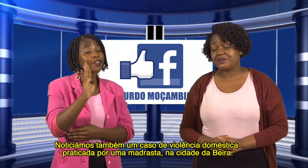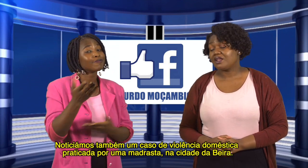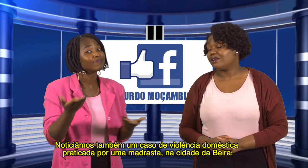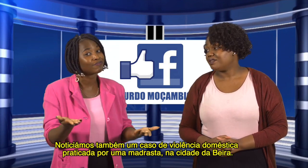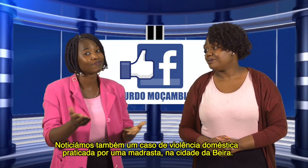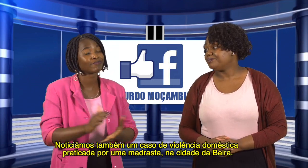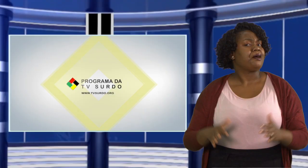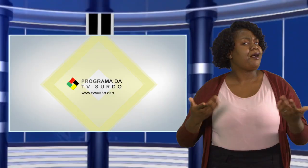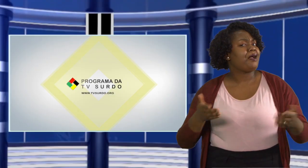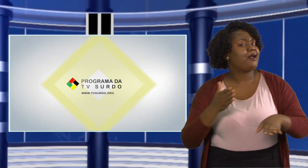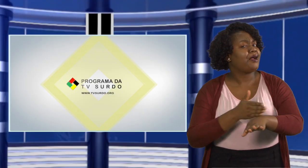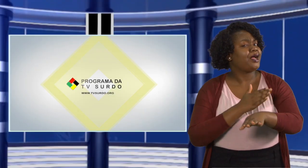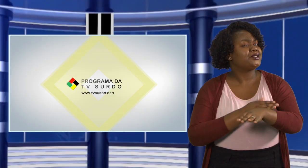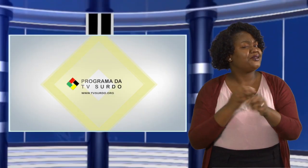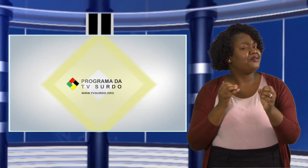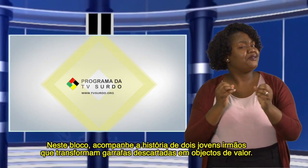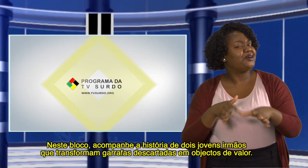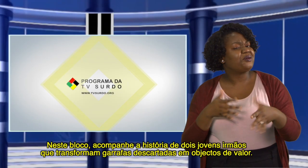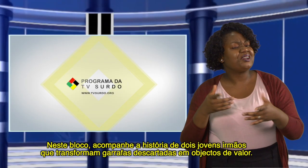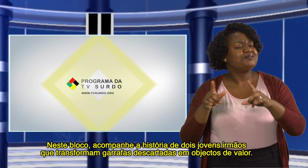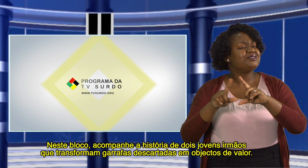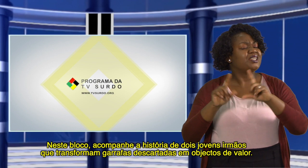na cidade da beira